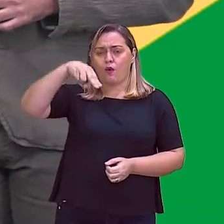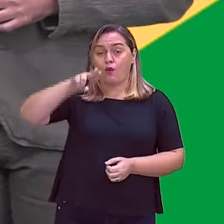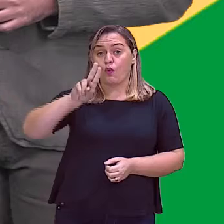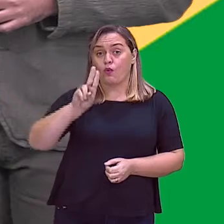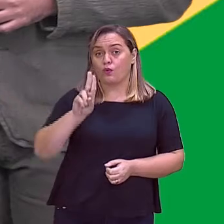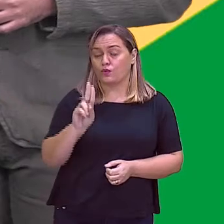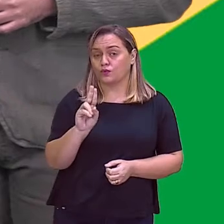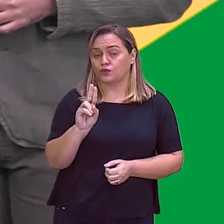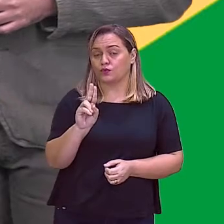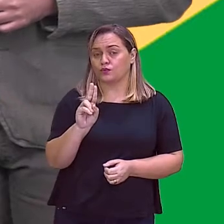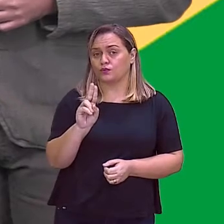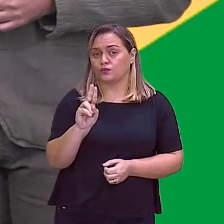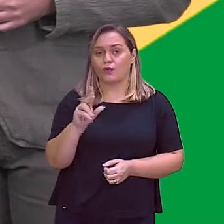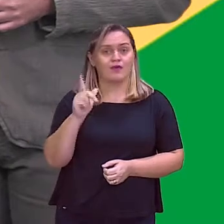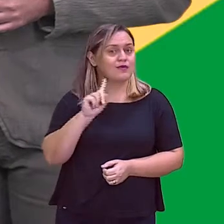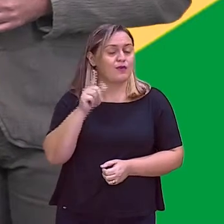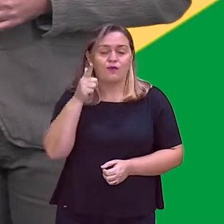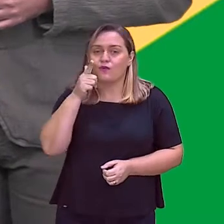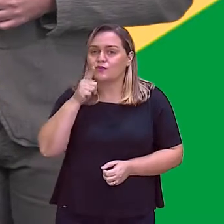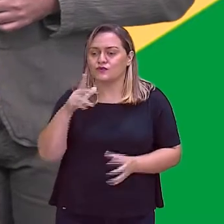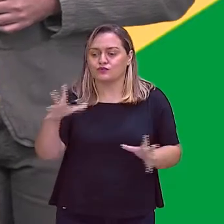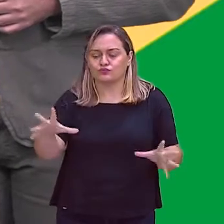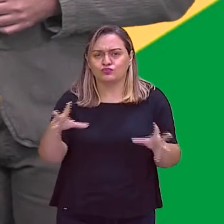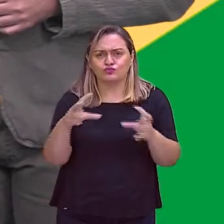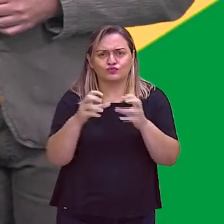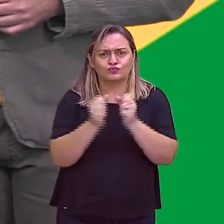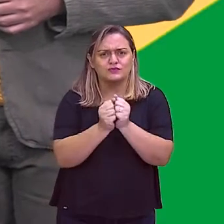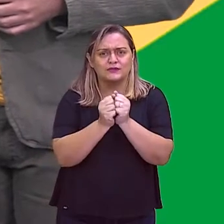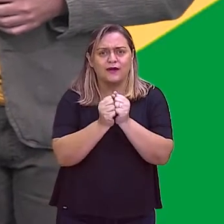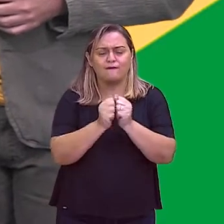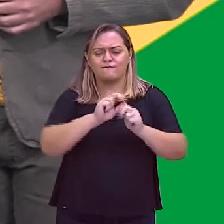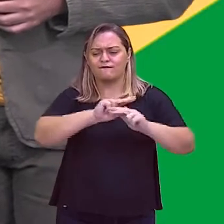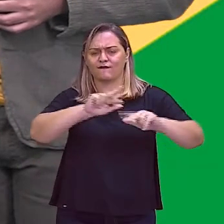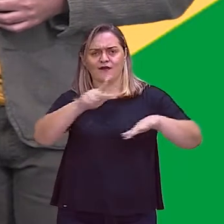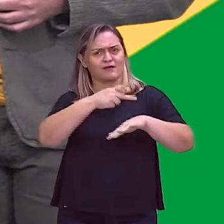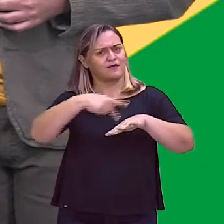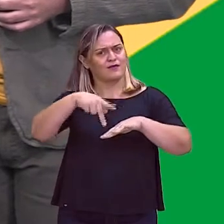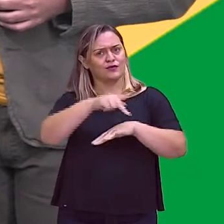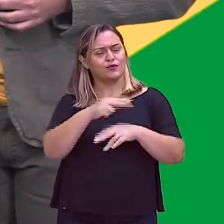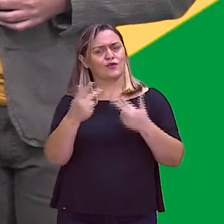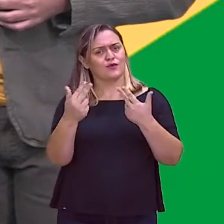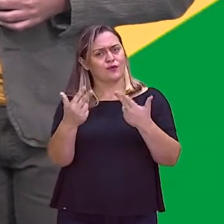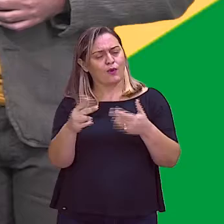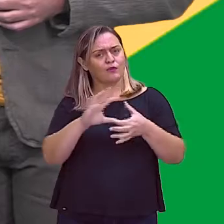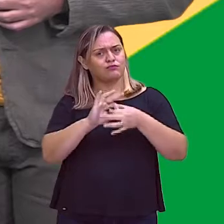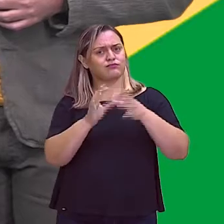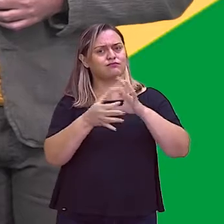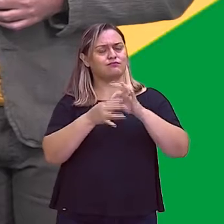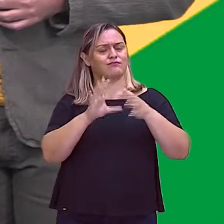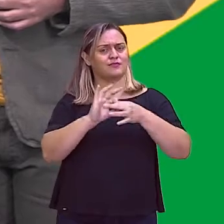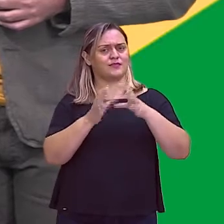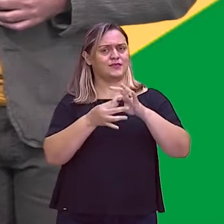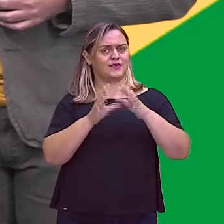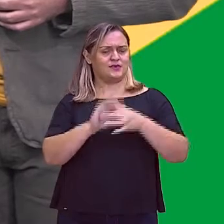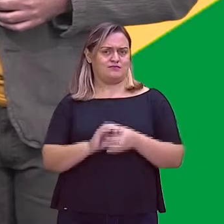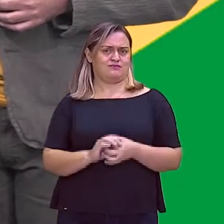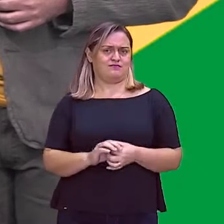a ONU, consegue agregar tantas nações. A tradição olímpica remonta